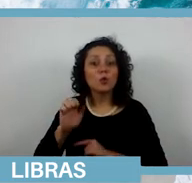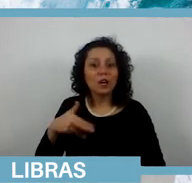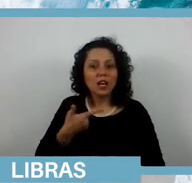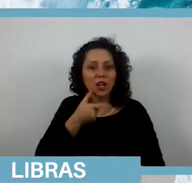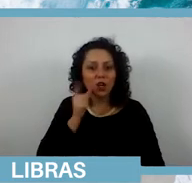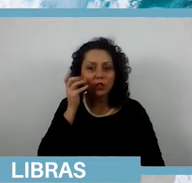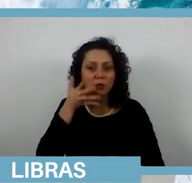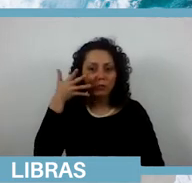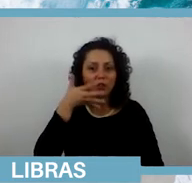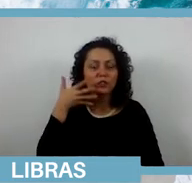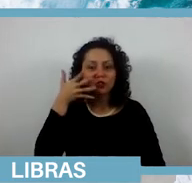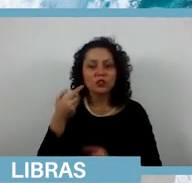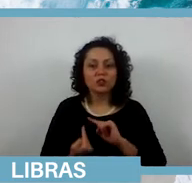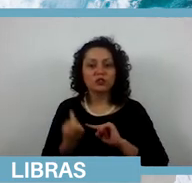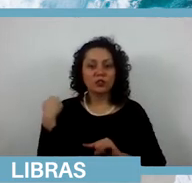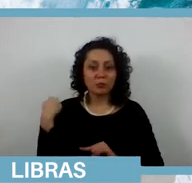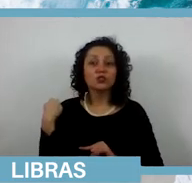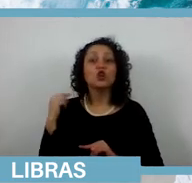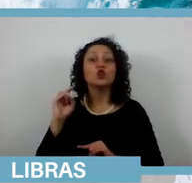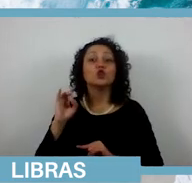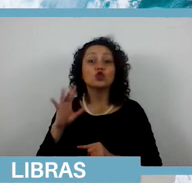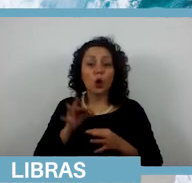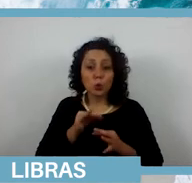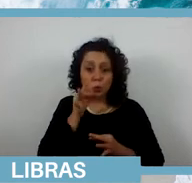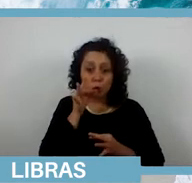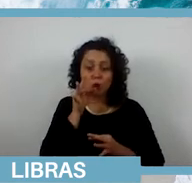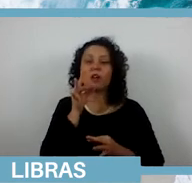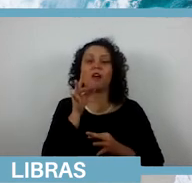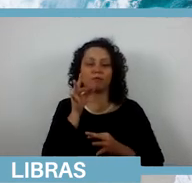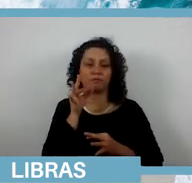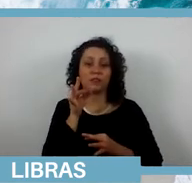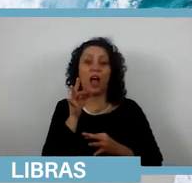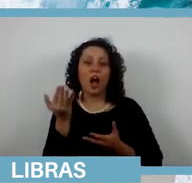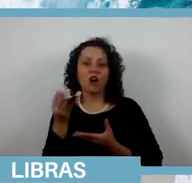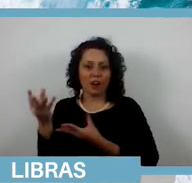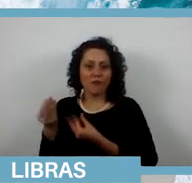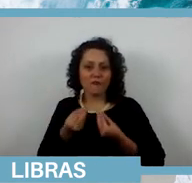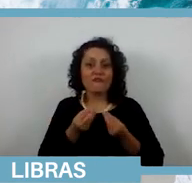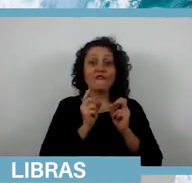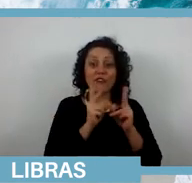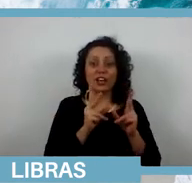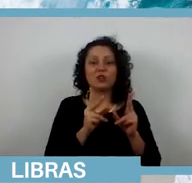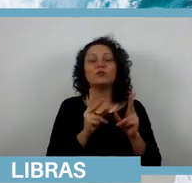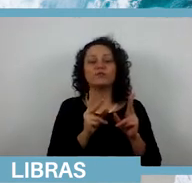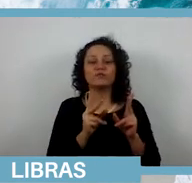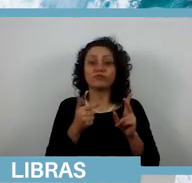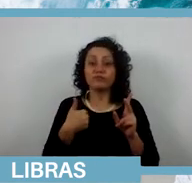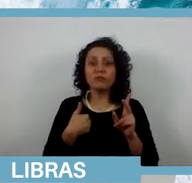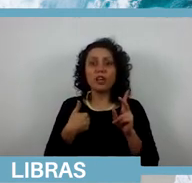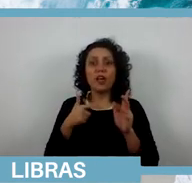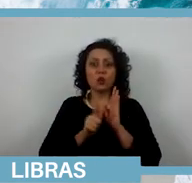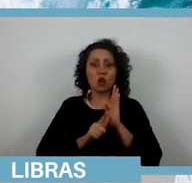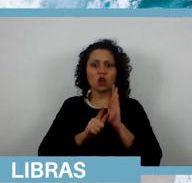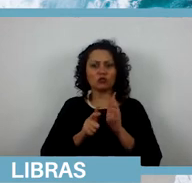só os canudos, eu comecei a vender os canudos também, revender os canudos delas. Hoje em dia elas já têm vários produtos, né? E eu fui crescendo assim também com